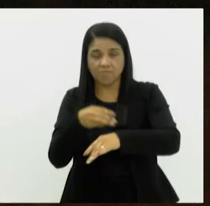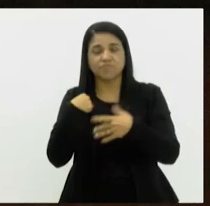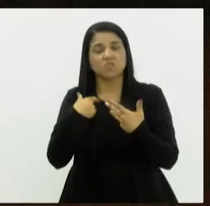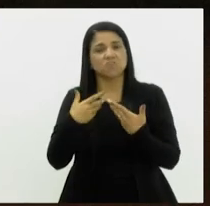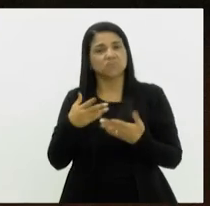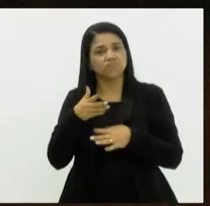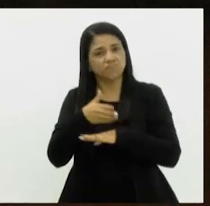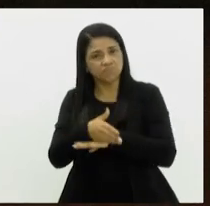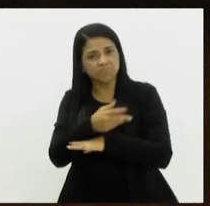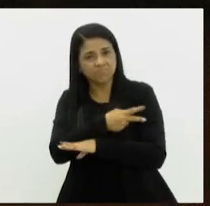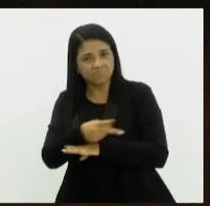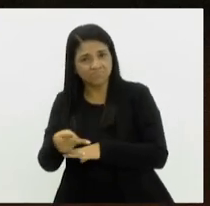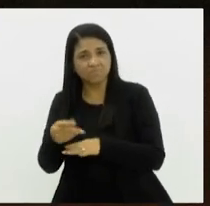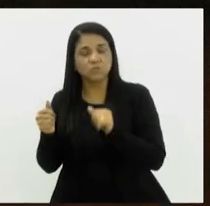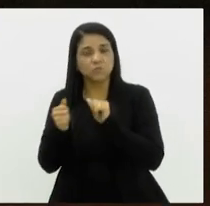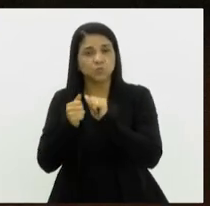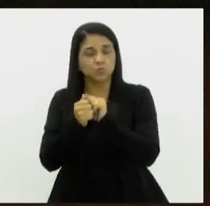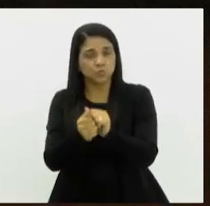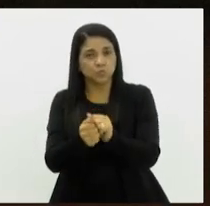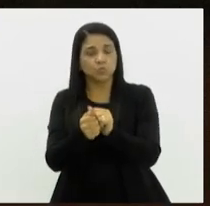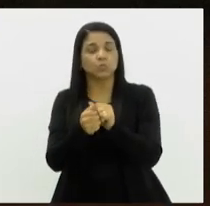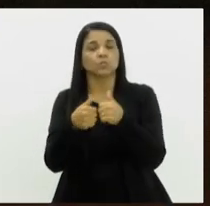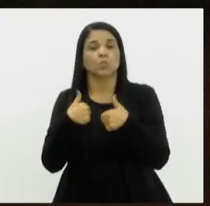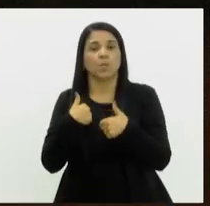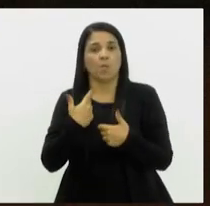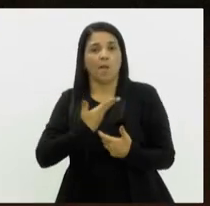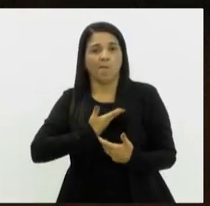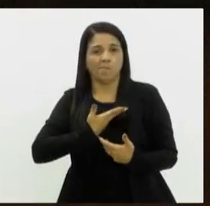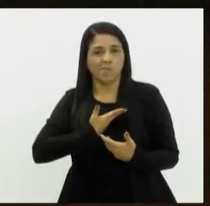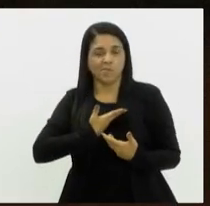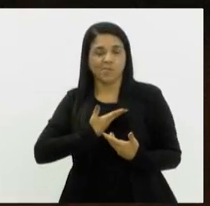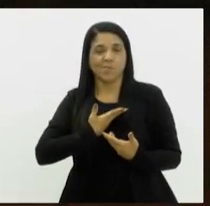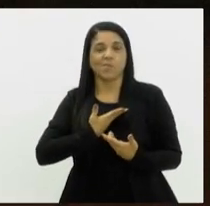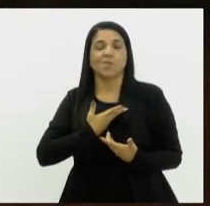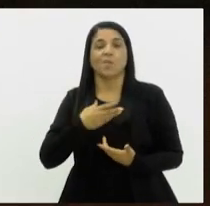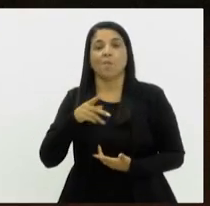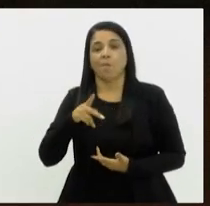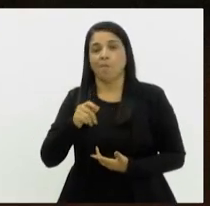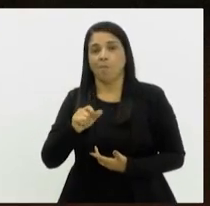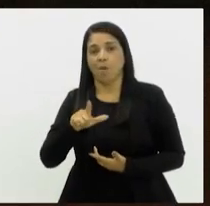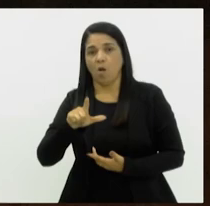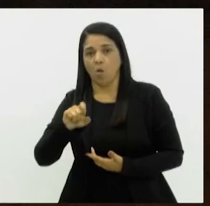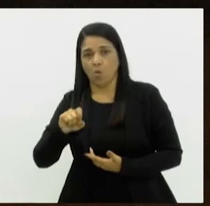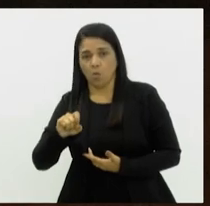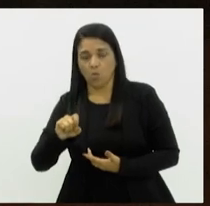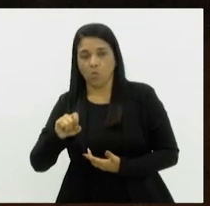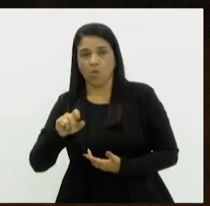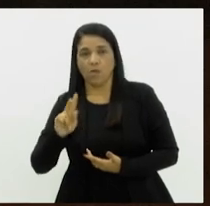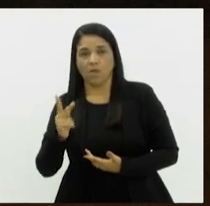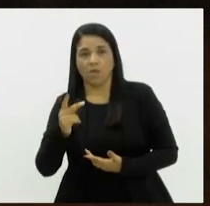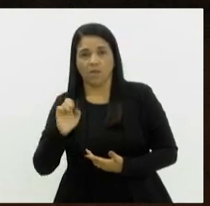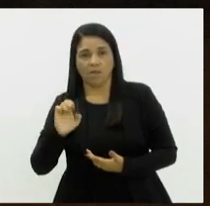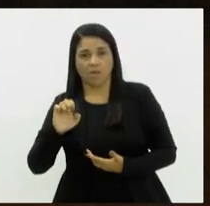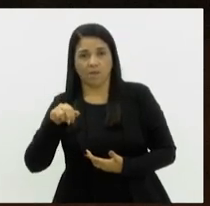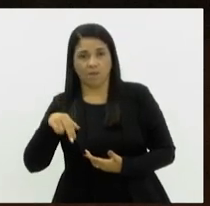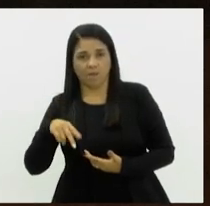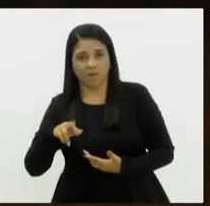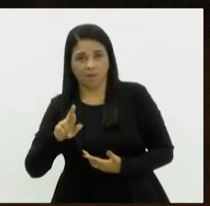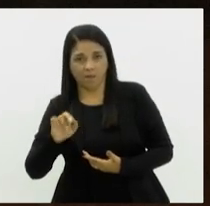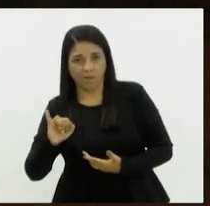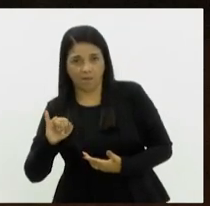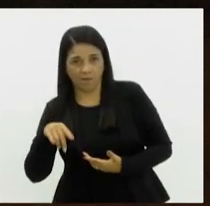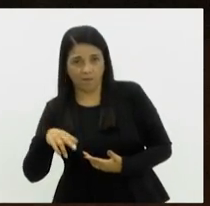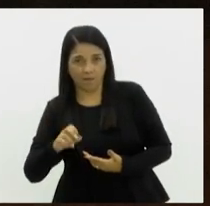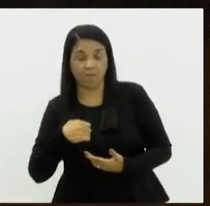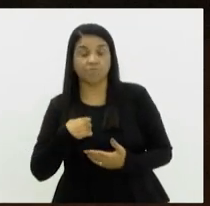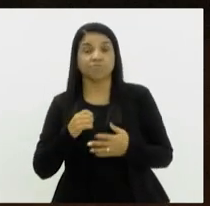convite do meu amigo, companheiro, o professor Paulo Henrique. Essa escola foi fundada em 1956